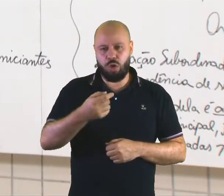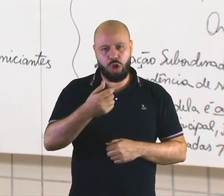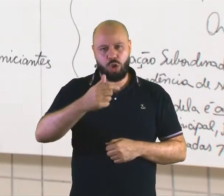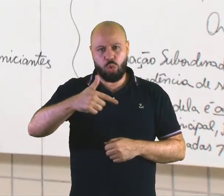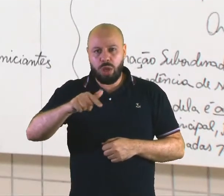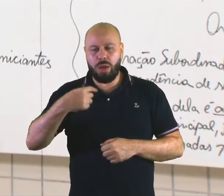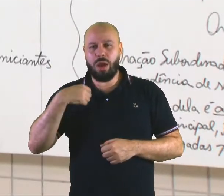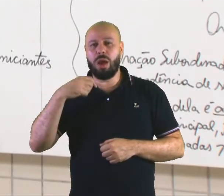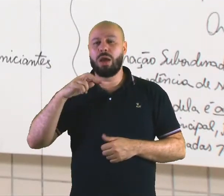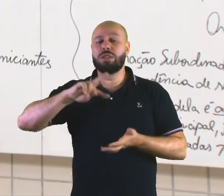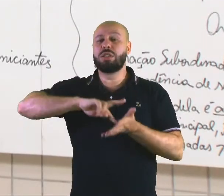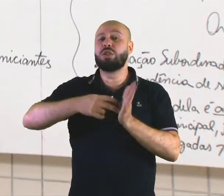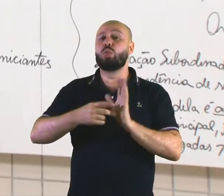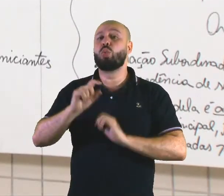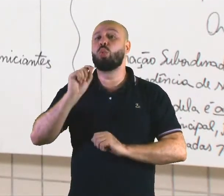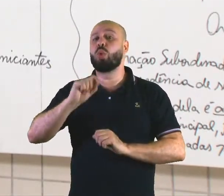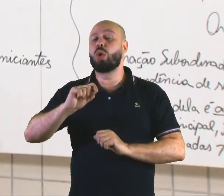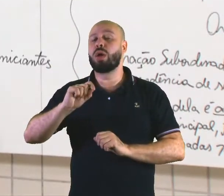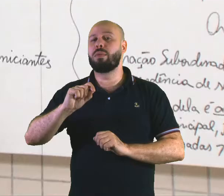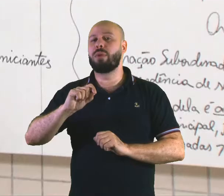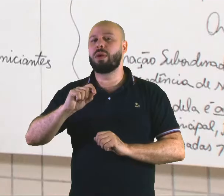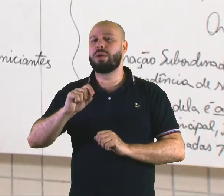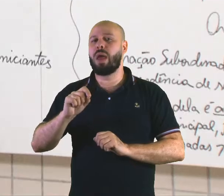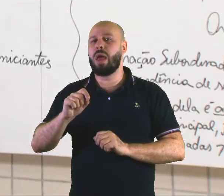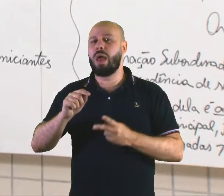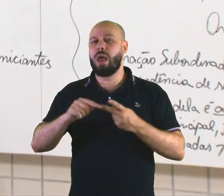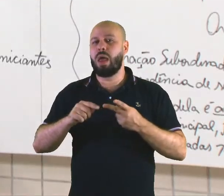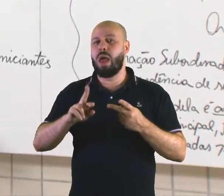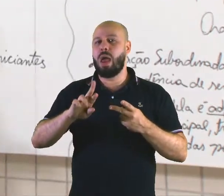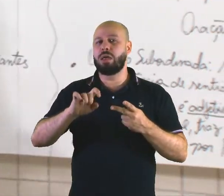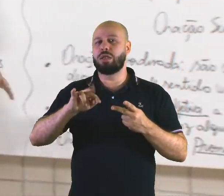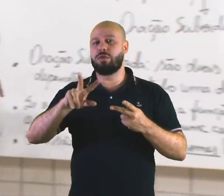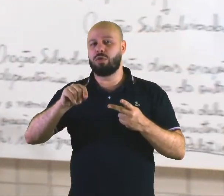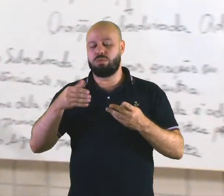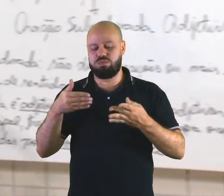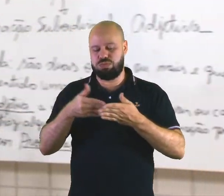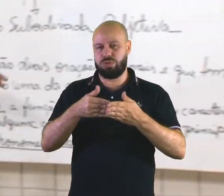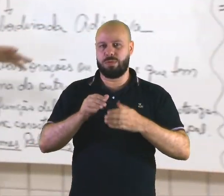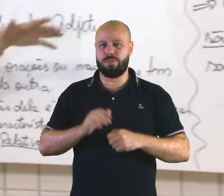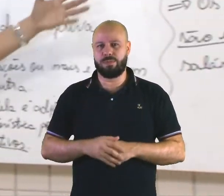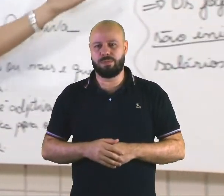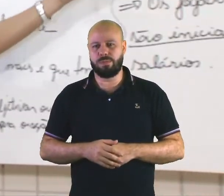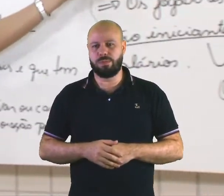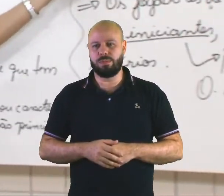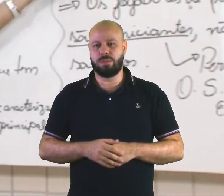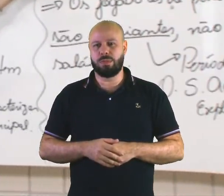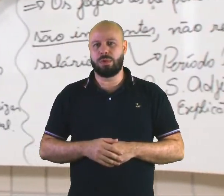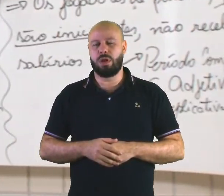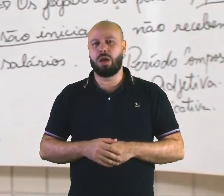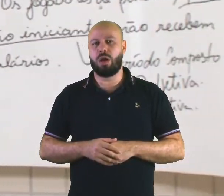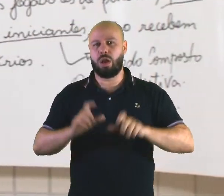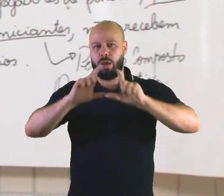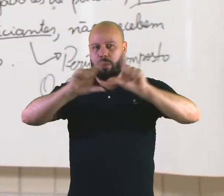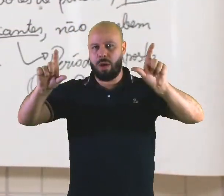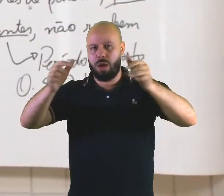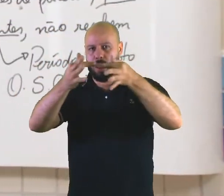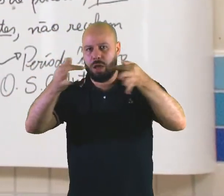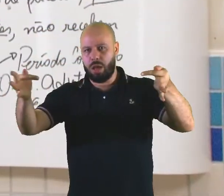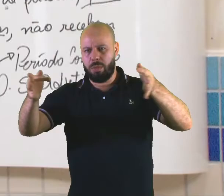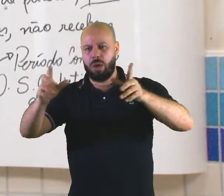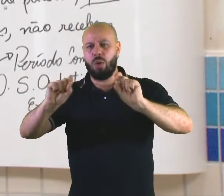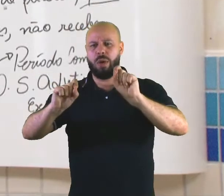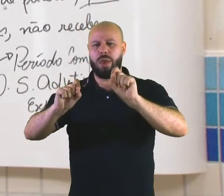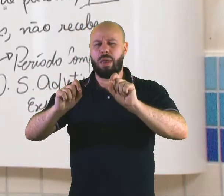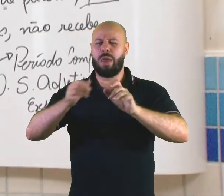eu já vou ter o sentido quê? Restritivo, tá bom? Vamos aqui. No período simples, segue aquele